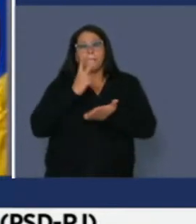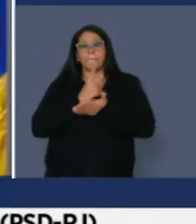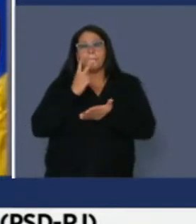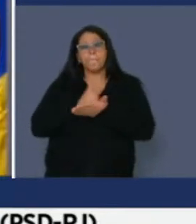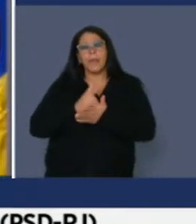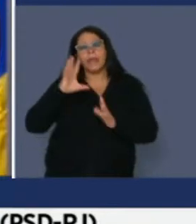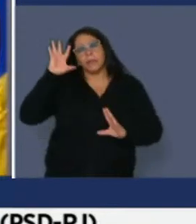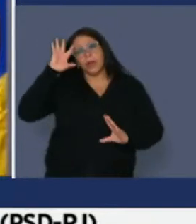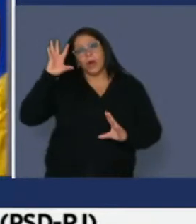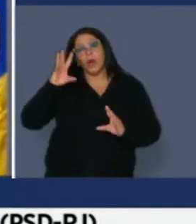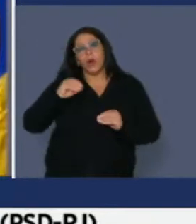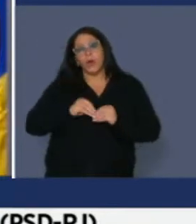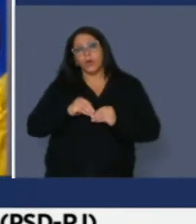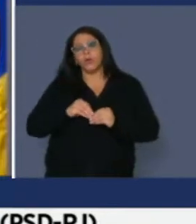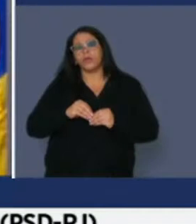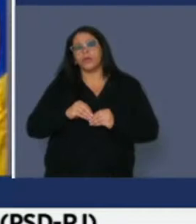conclusão